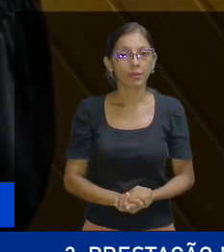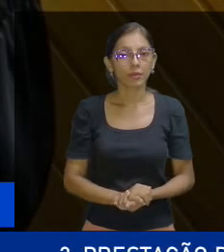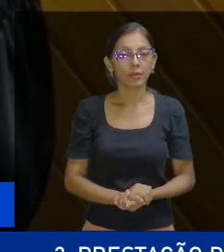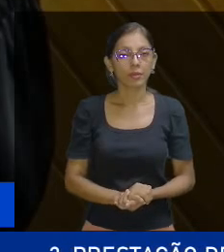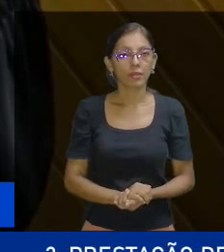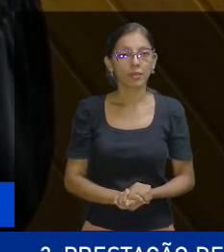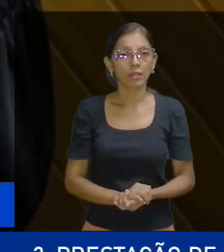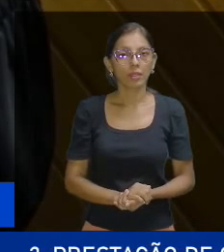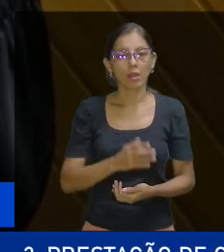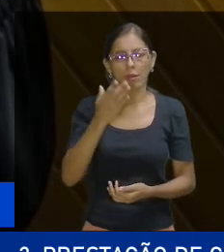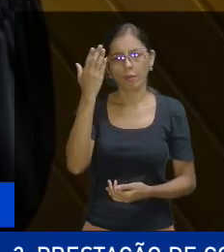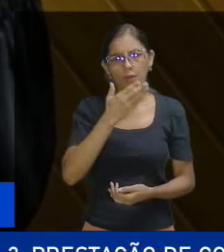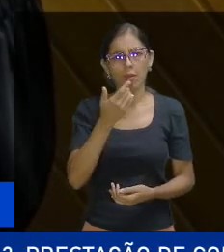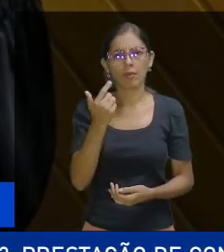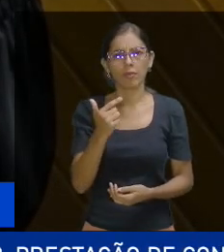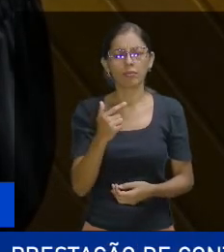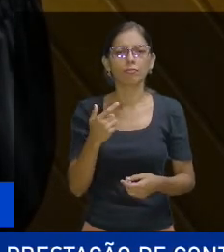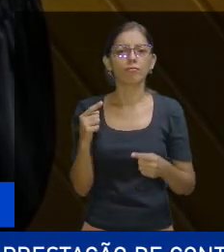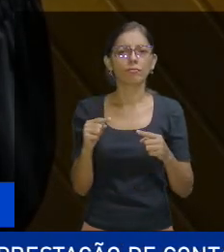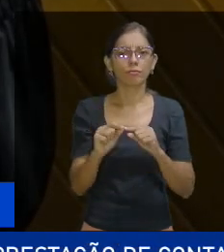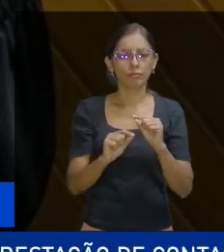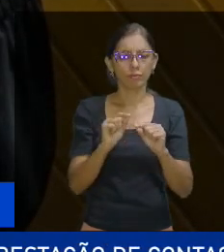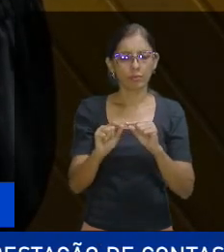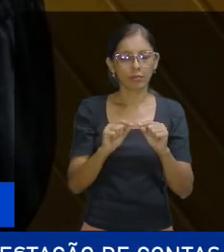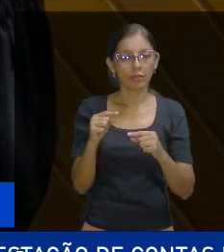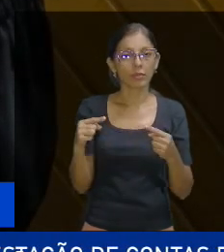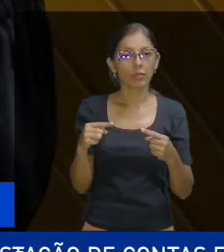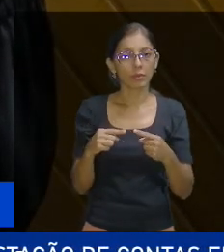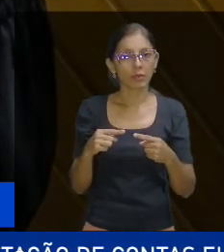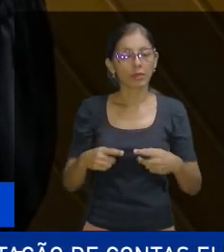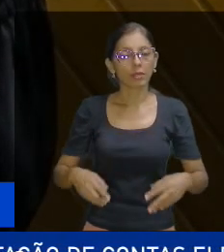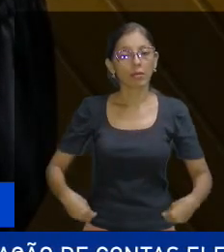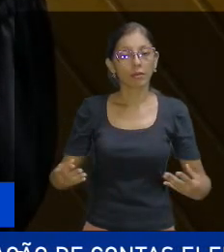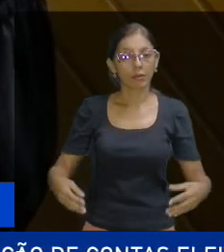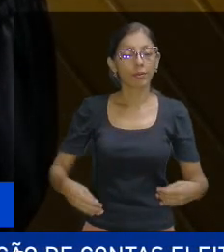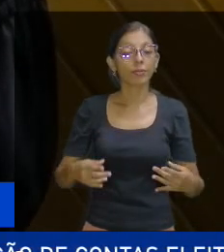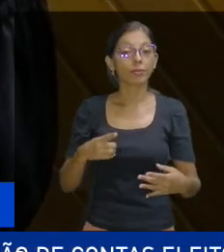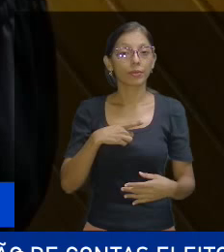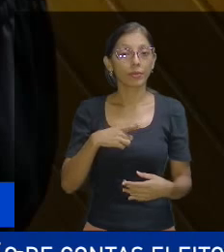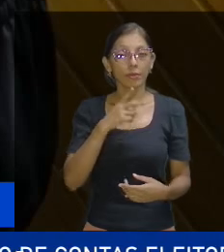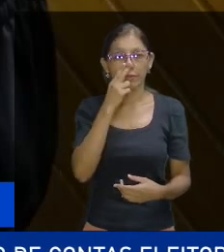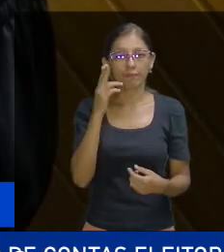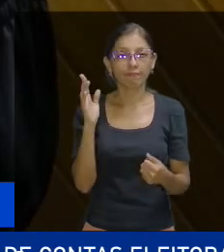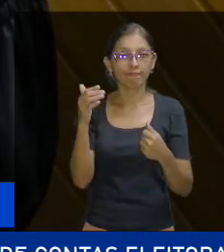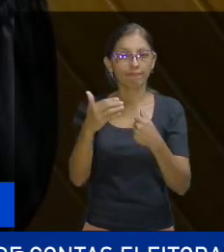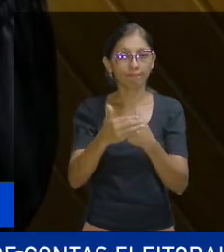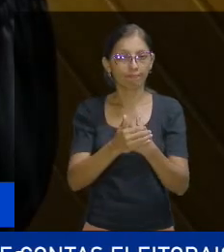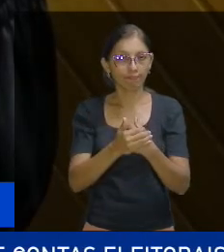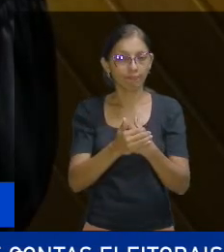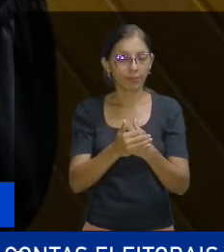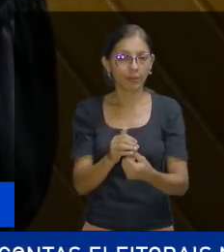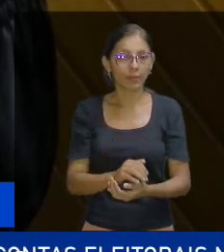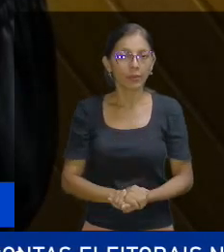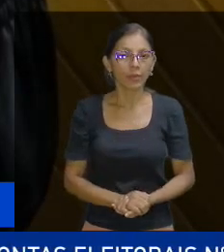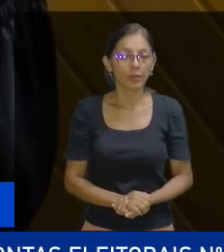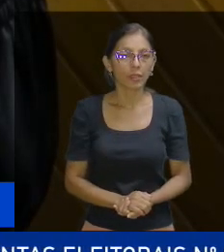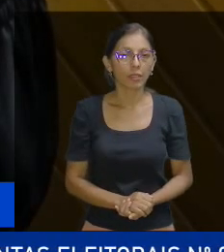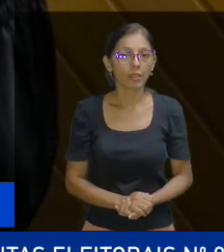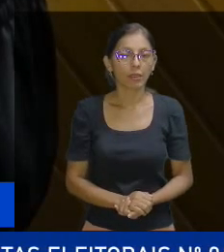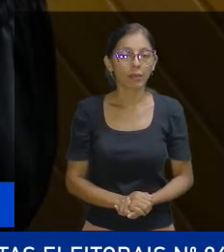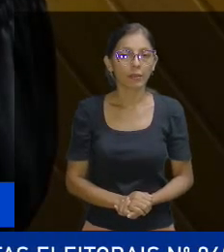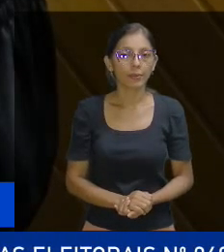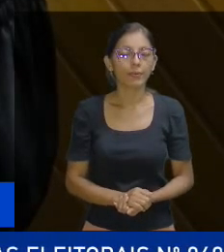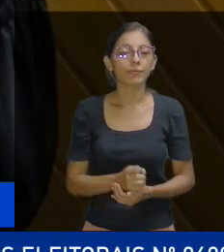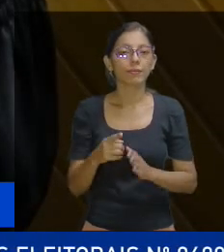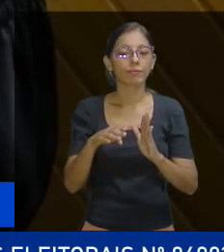identificada. Todavia, para aprovar as contas com ressalva, a jurisprudência do TSE, abre aspas, tem admitido a aplicação dos